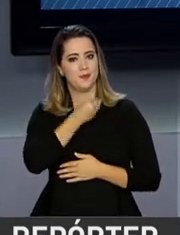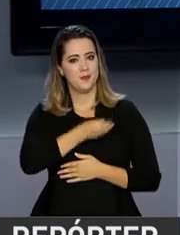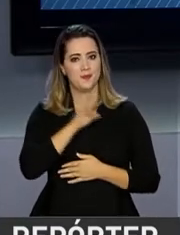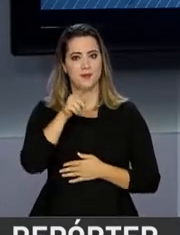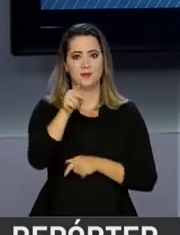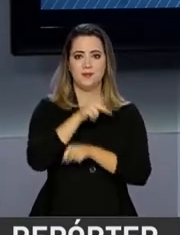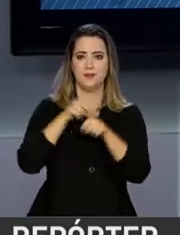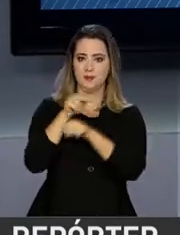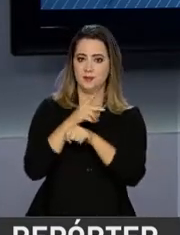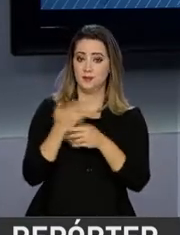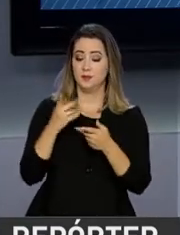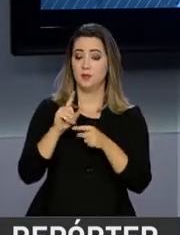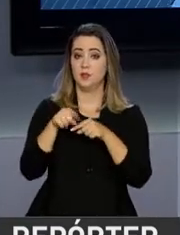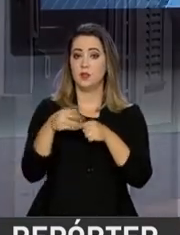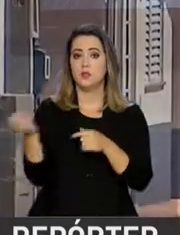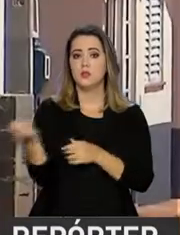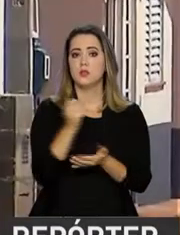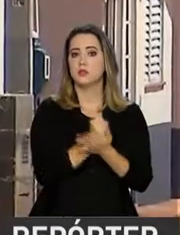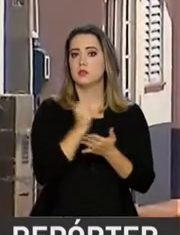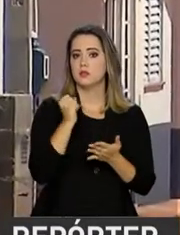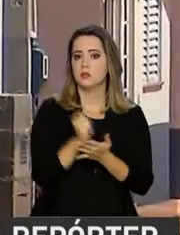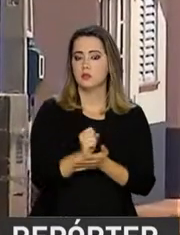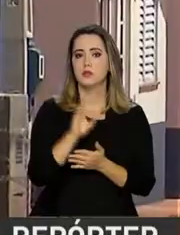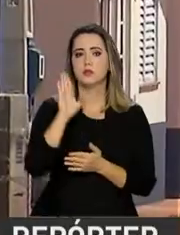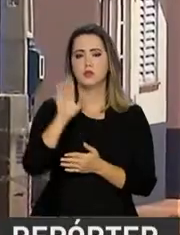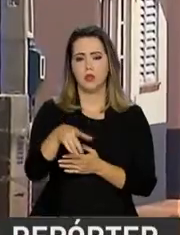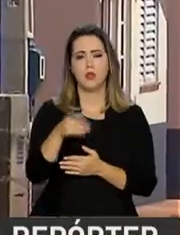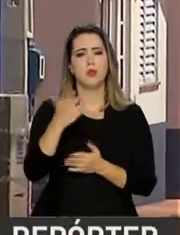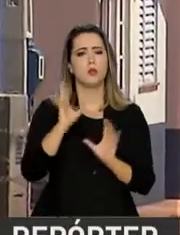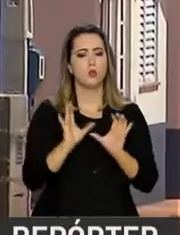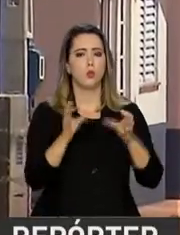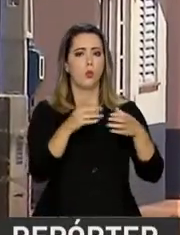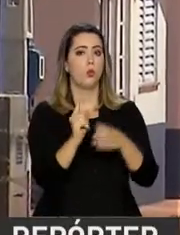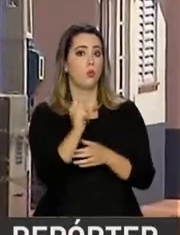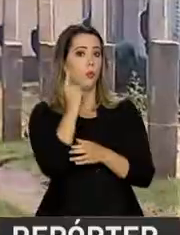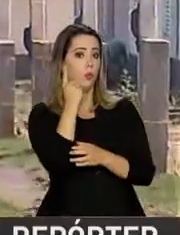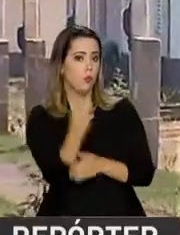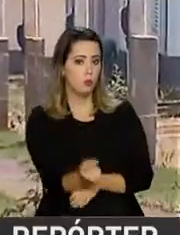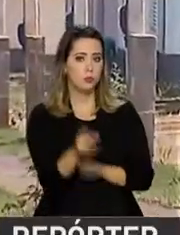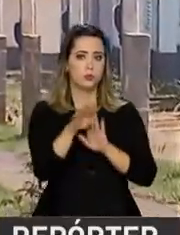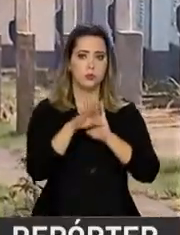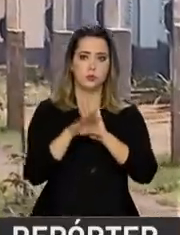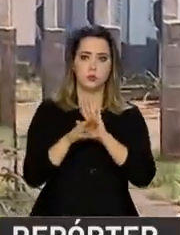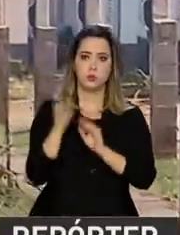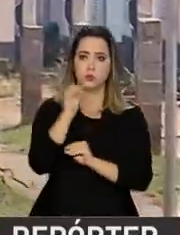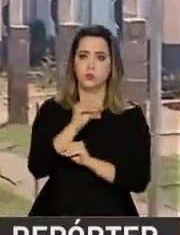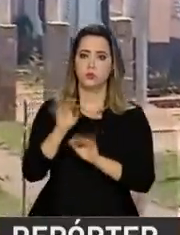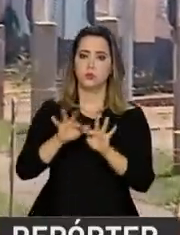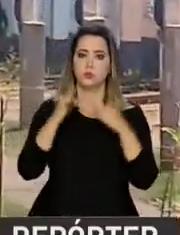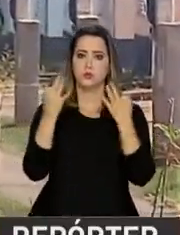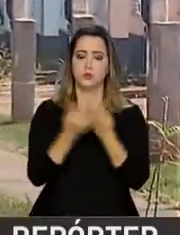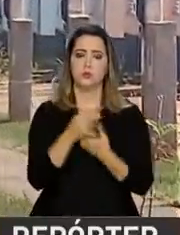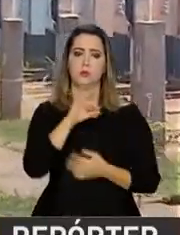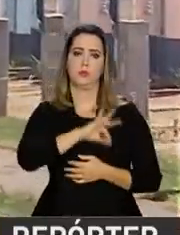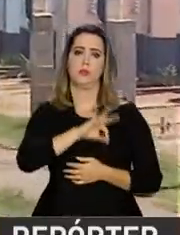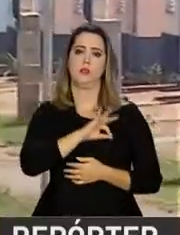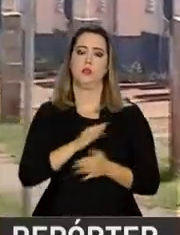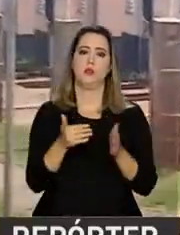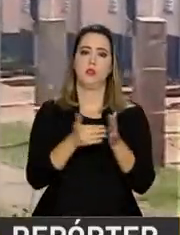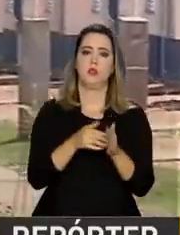todo o país. As novas contratações são da faixa 1 do programa, que atende famílias com renda de